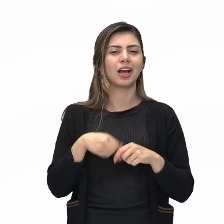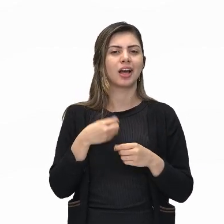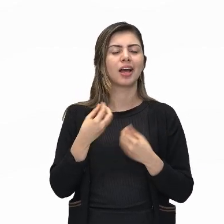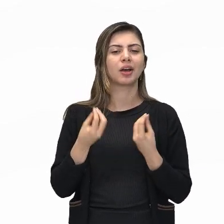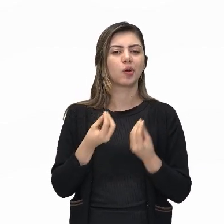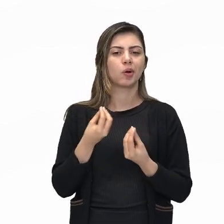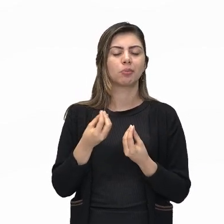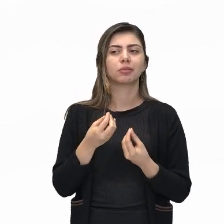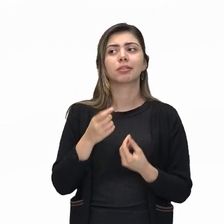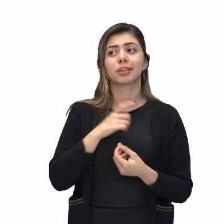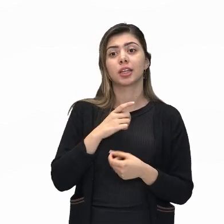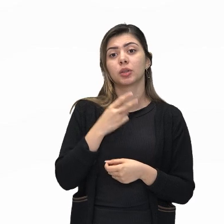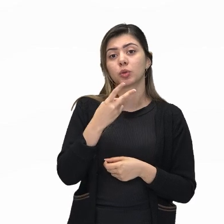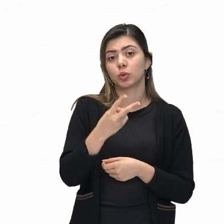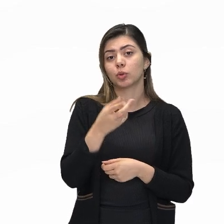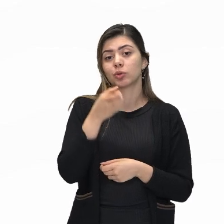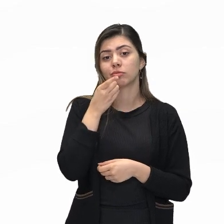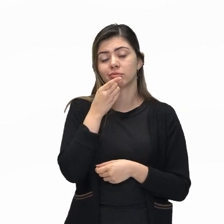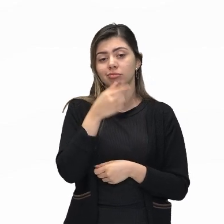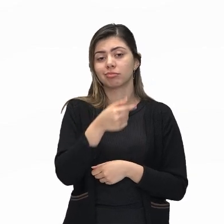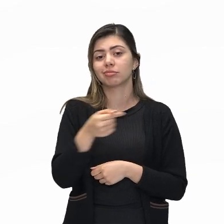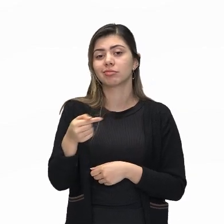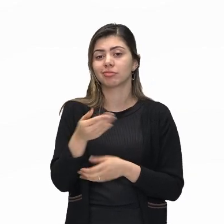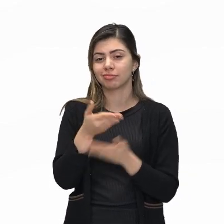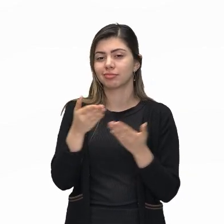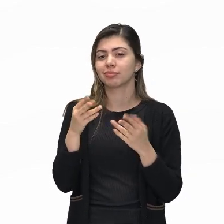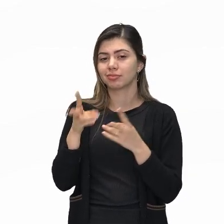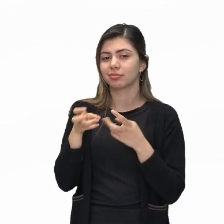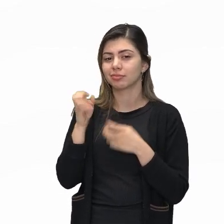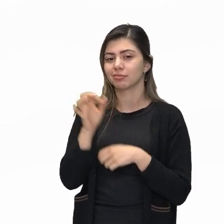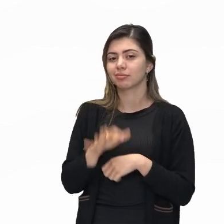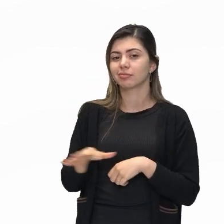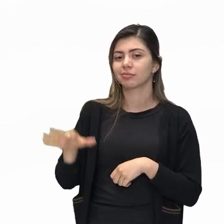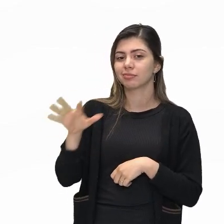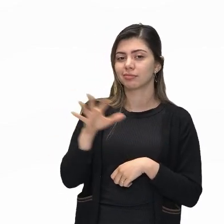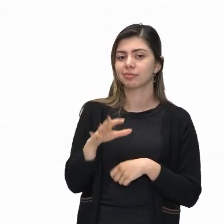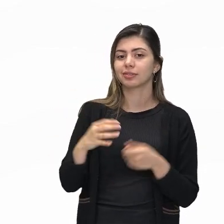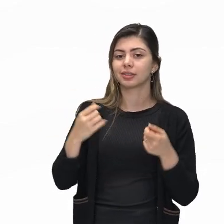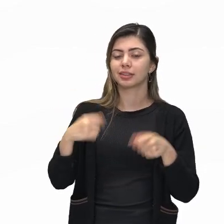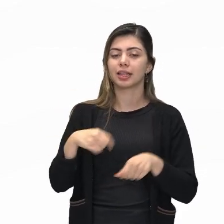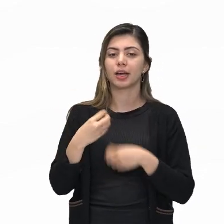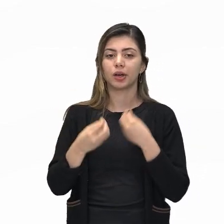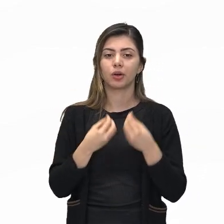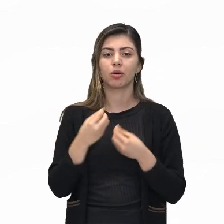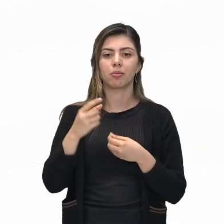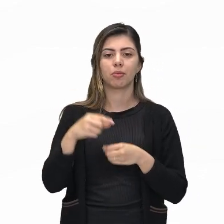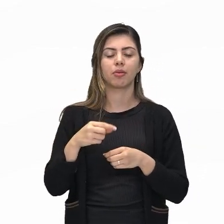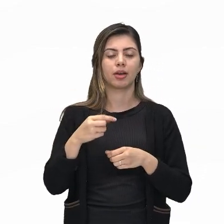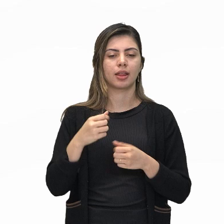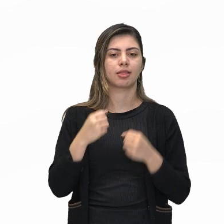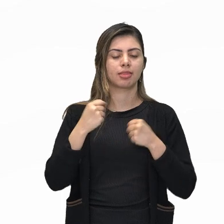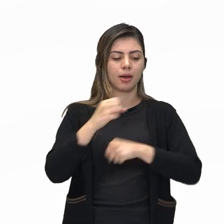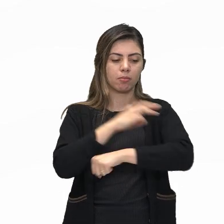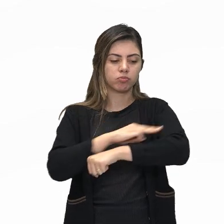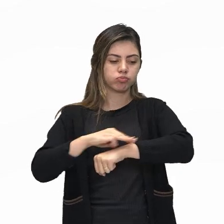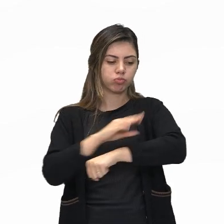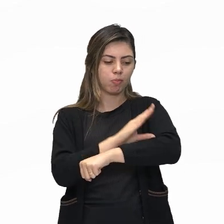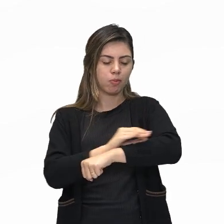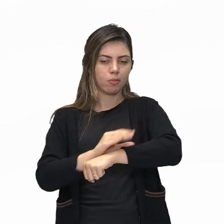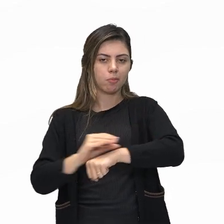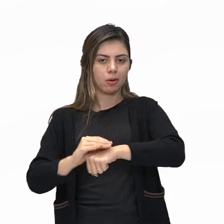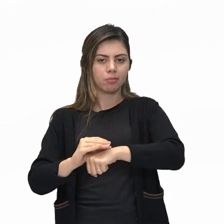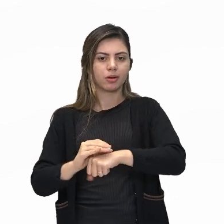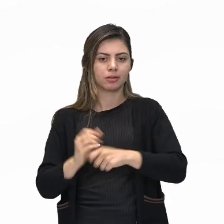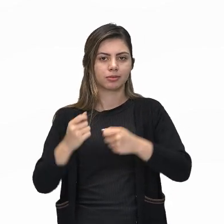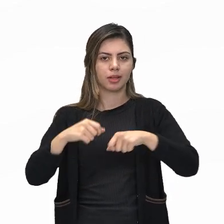pelo menos 2 dias da semana, como vocês observam na imagem, né, atividades de fortalecimento muscular de moderada